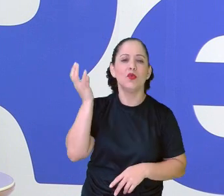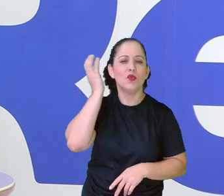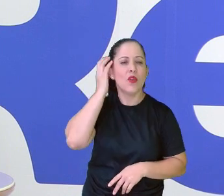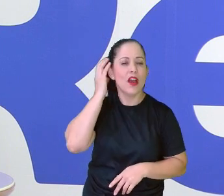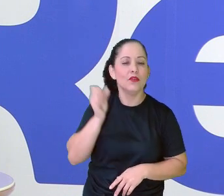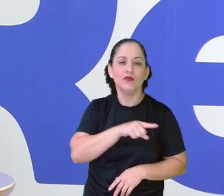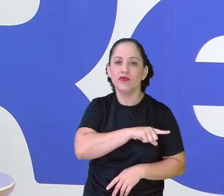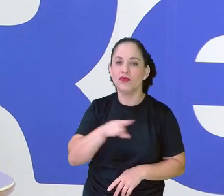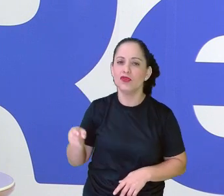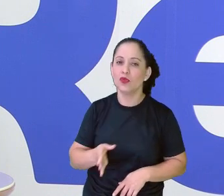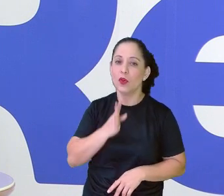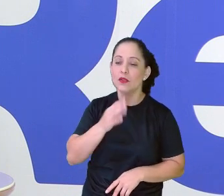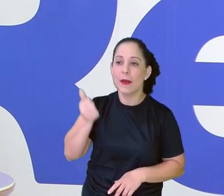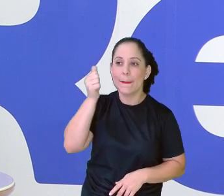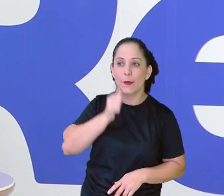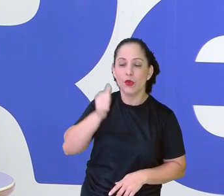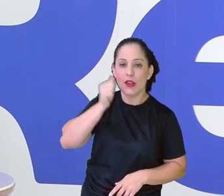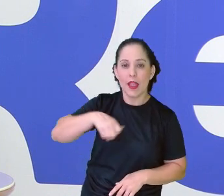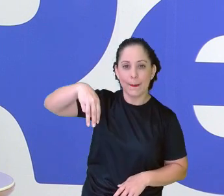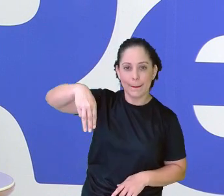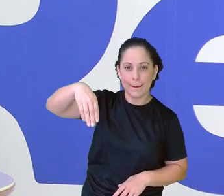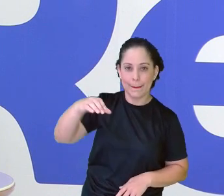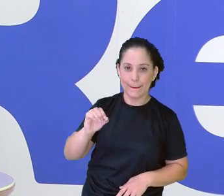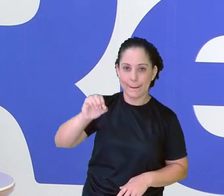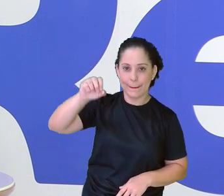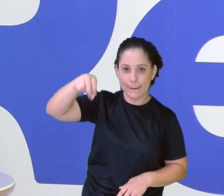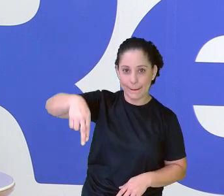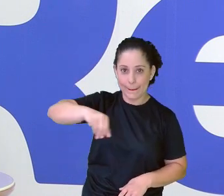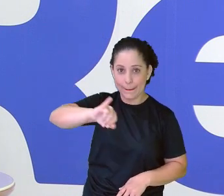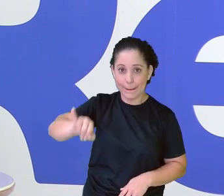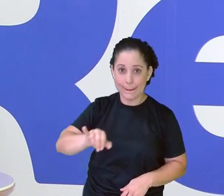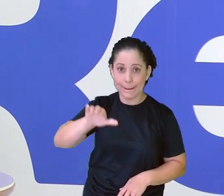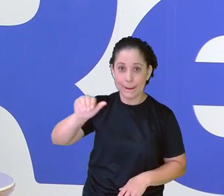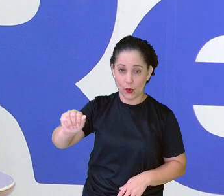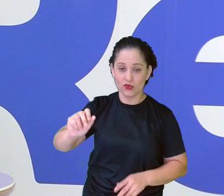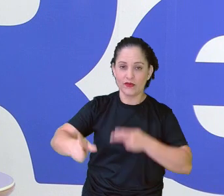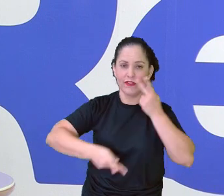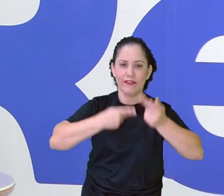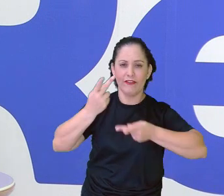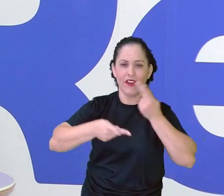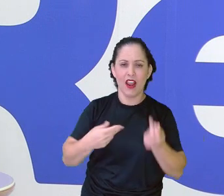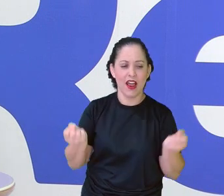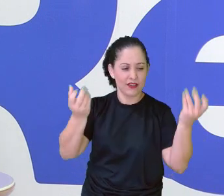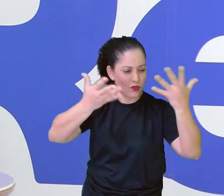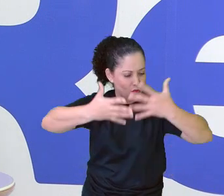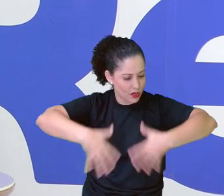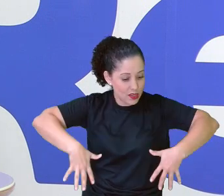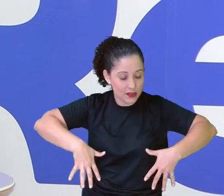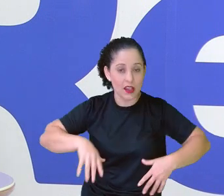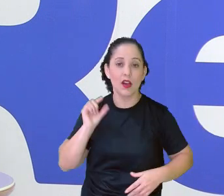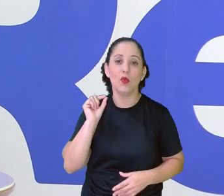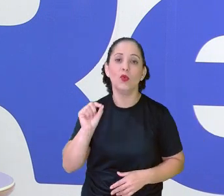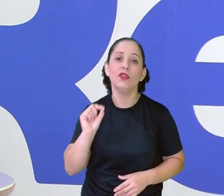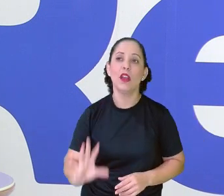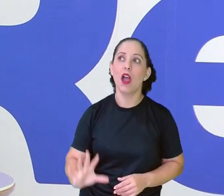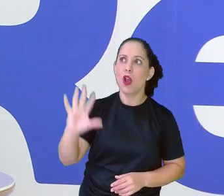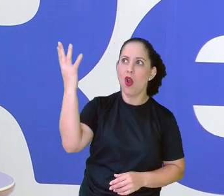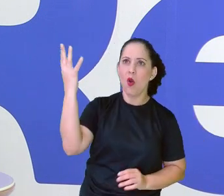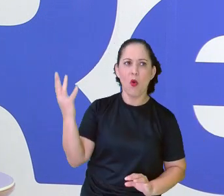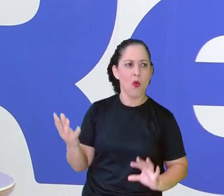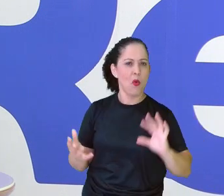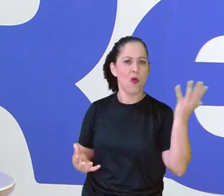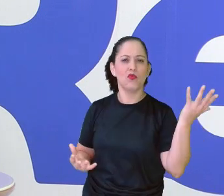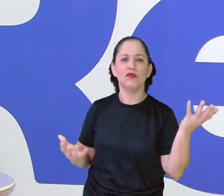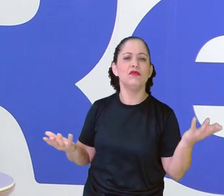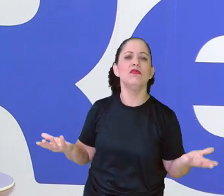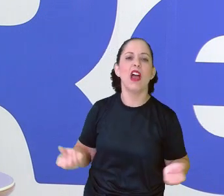vocês conheçam, talvez você também. Ela vinha falando uma história sobre a natureza, e que muita coisa tem acontecido com a natureza, e que a gente diz que, porque